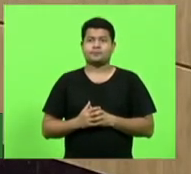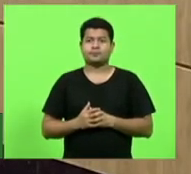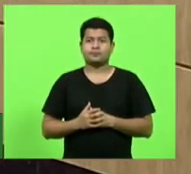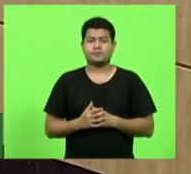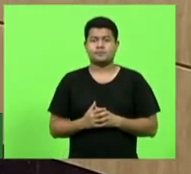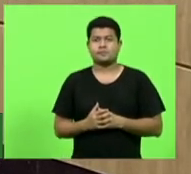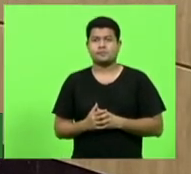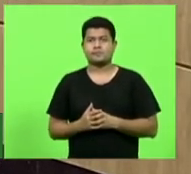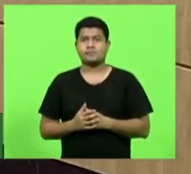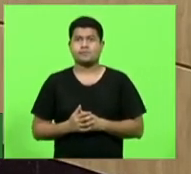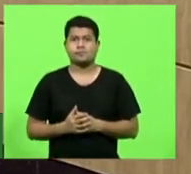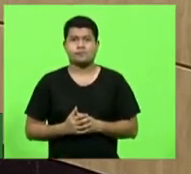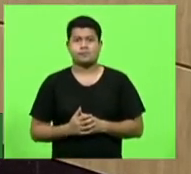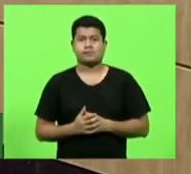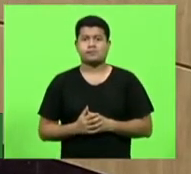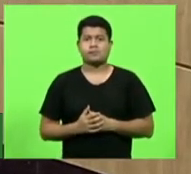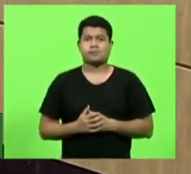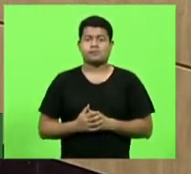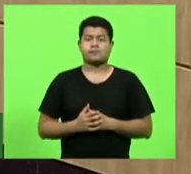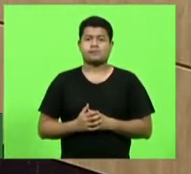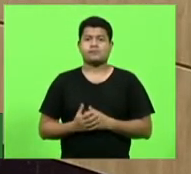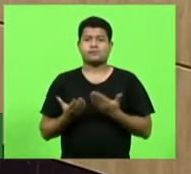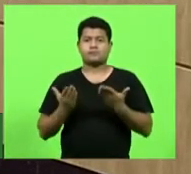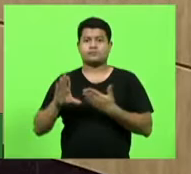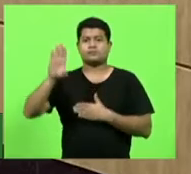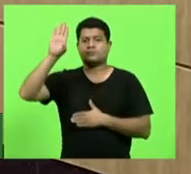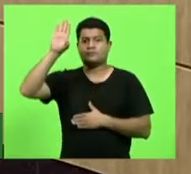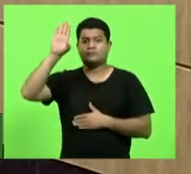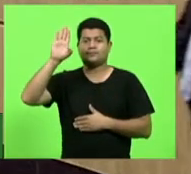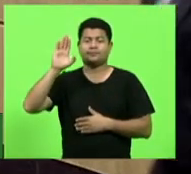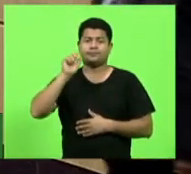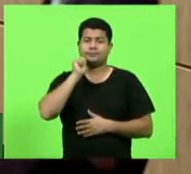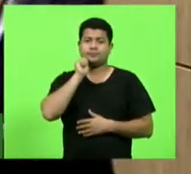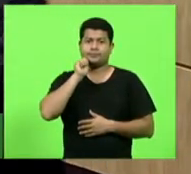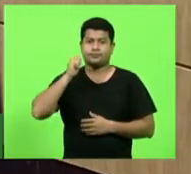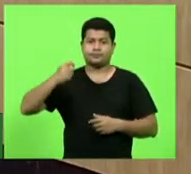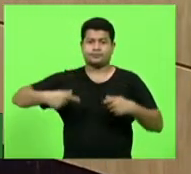Só para encaminhar. Senhor presidente, deputada Ana. Deputada Ana Campagnolo, em discussão.